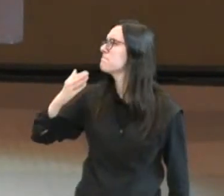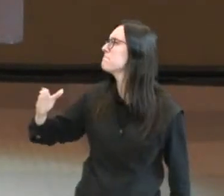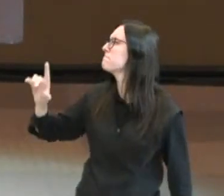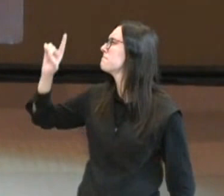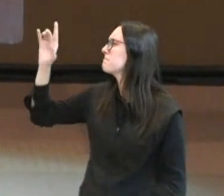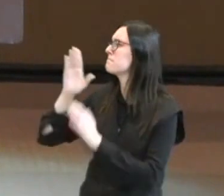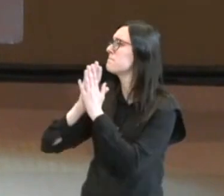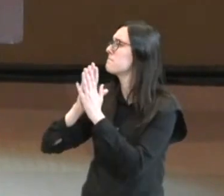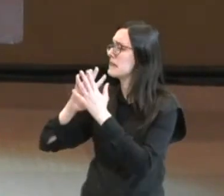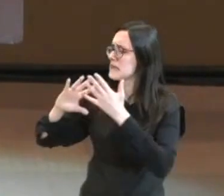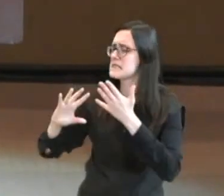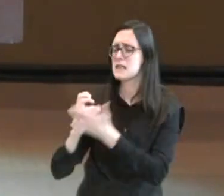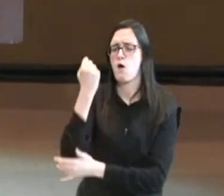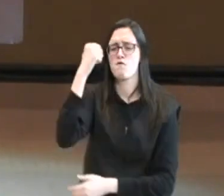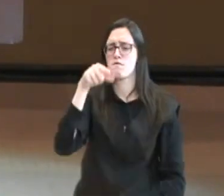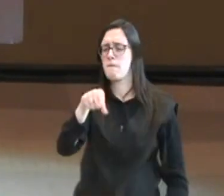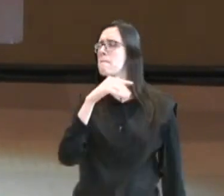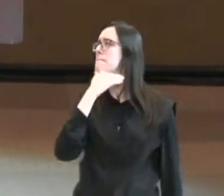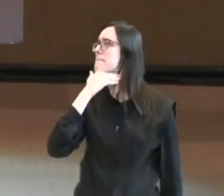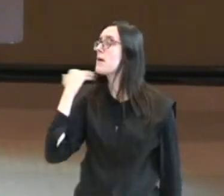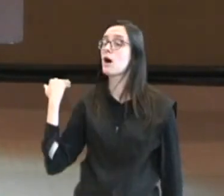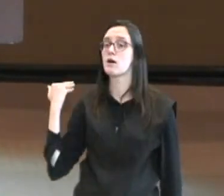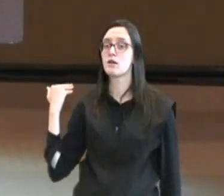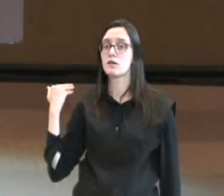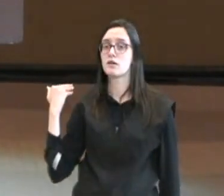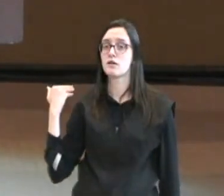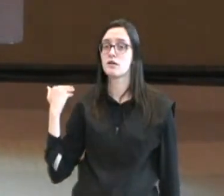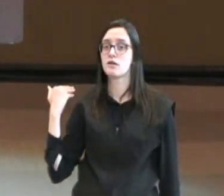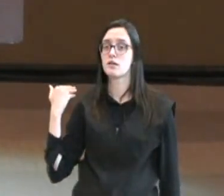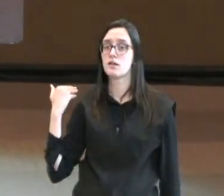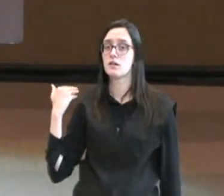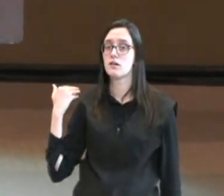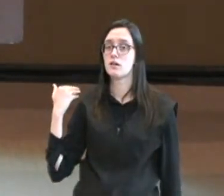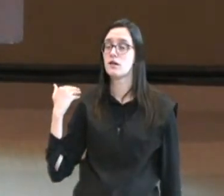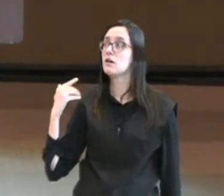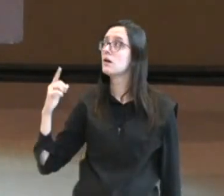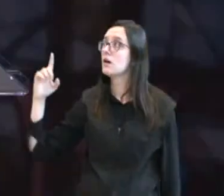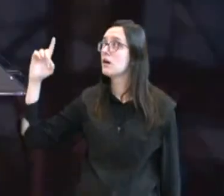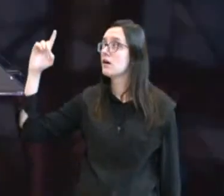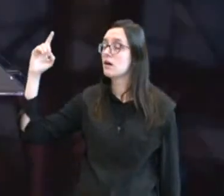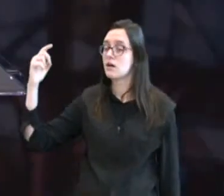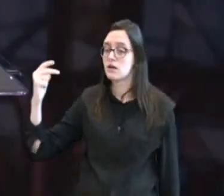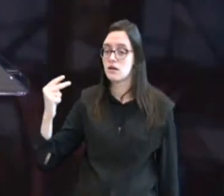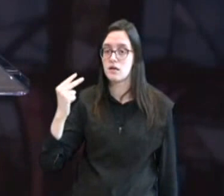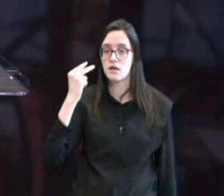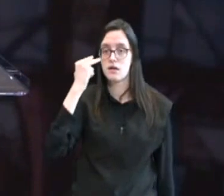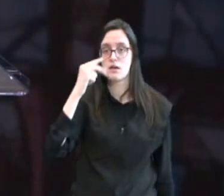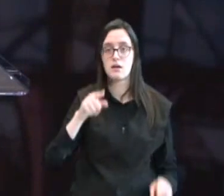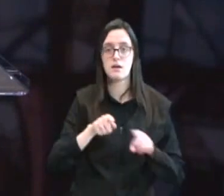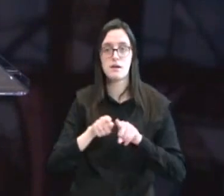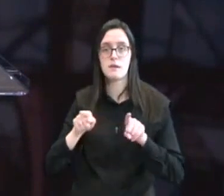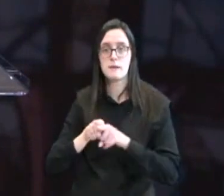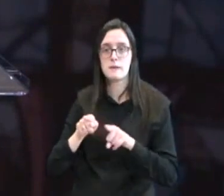livrar da morte, foi ouvido quanto ao que o temia.